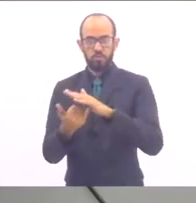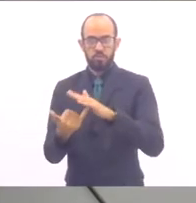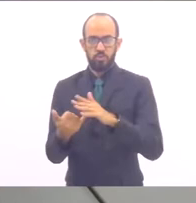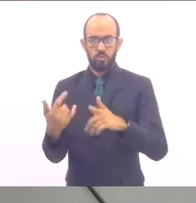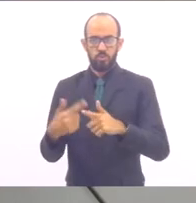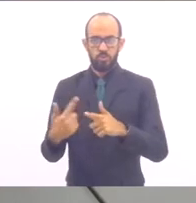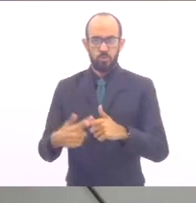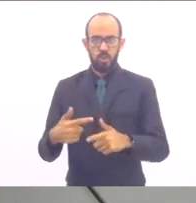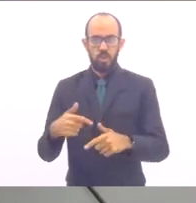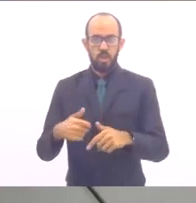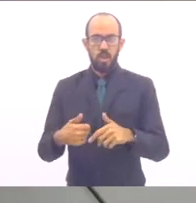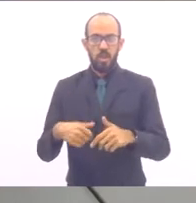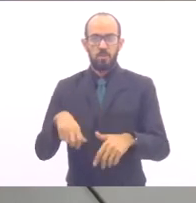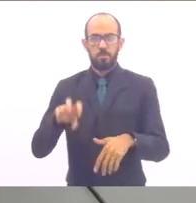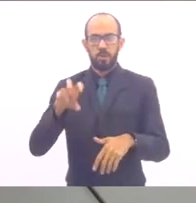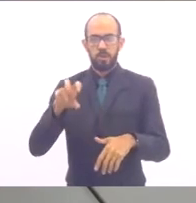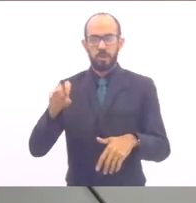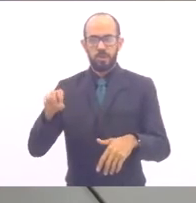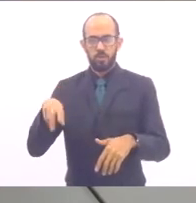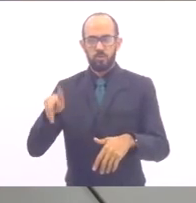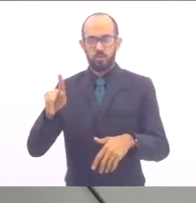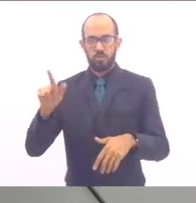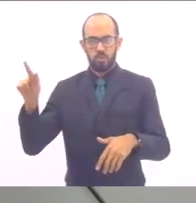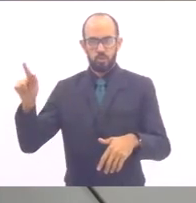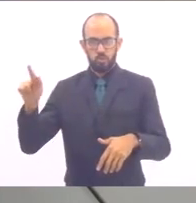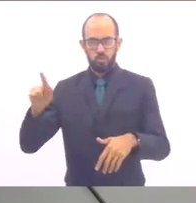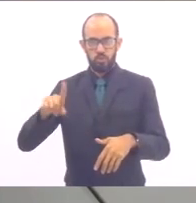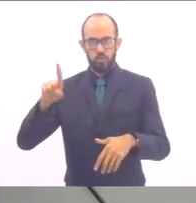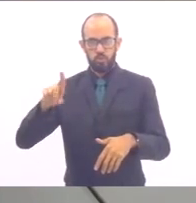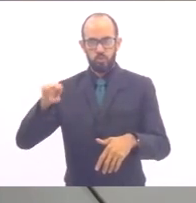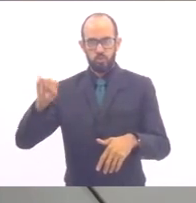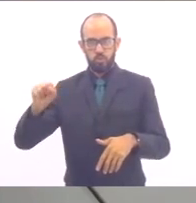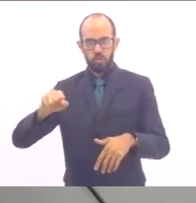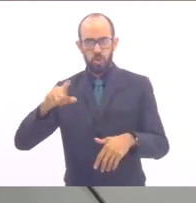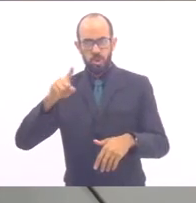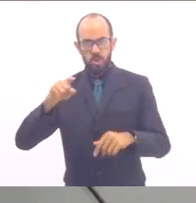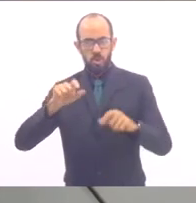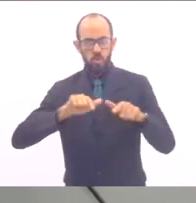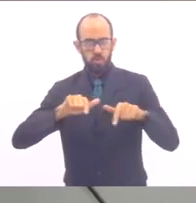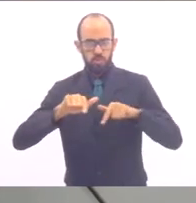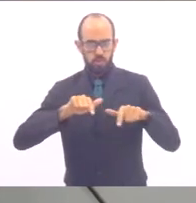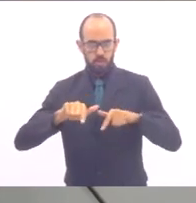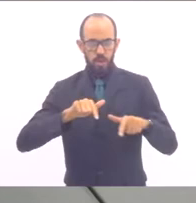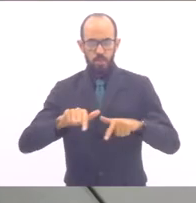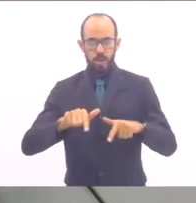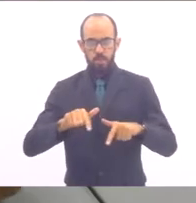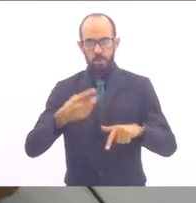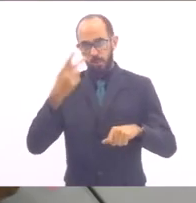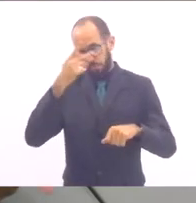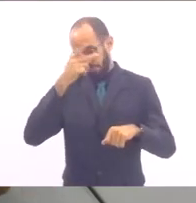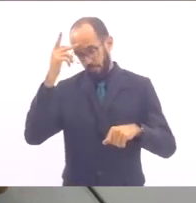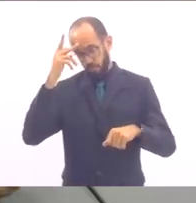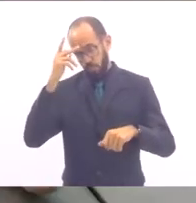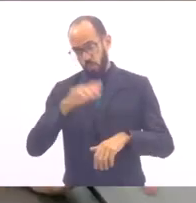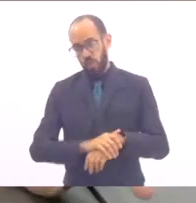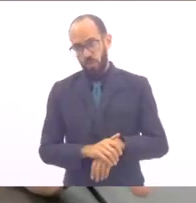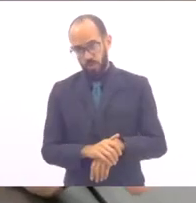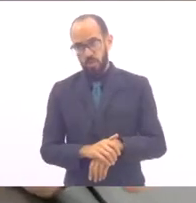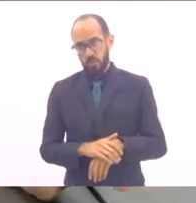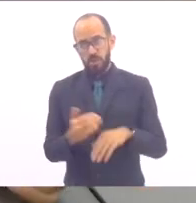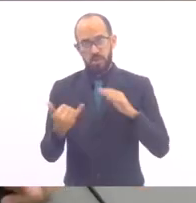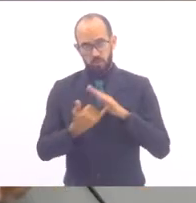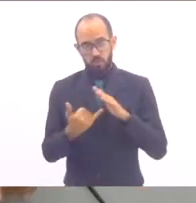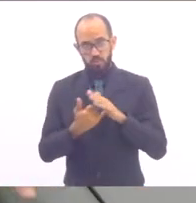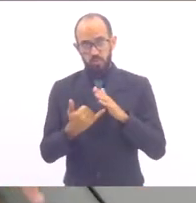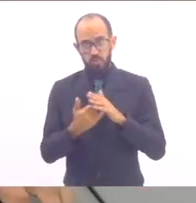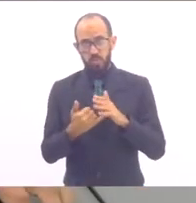a cada 500 quilos por dia é um posto de trabalho que é levantado para as cooperativas dando esse